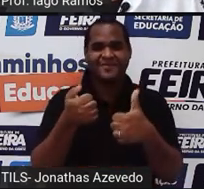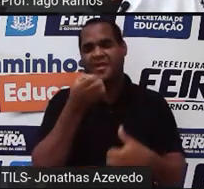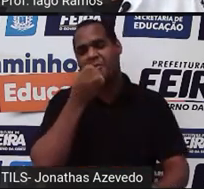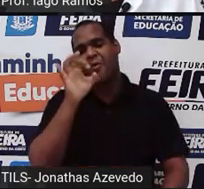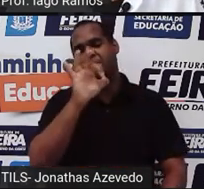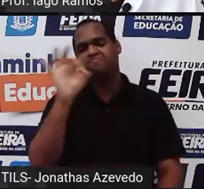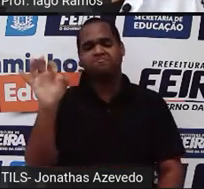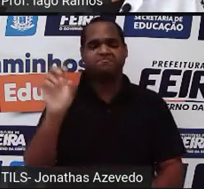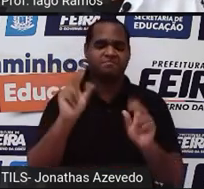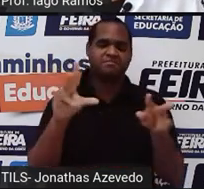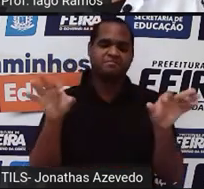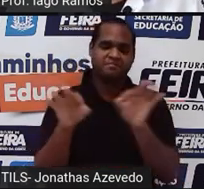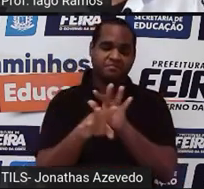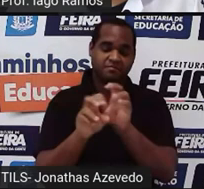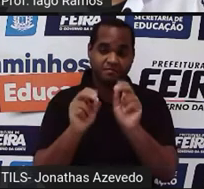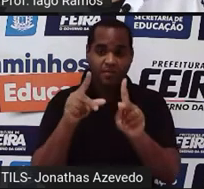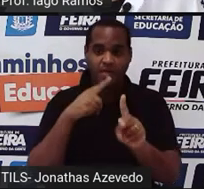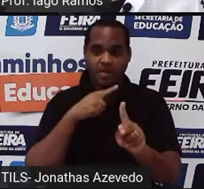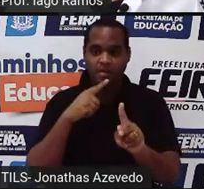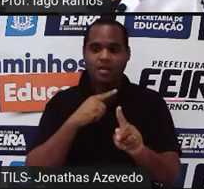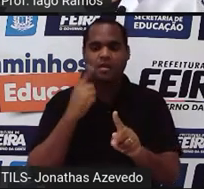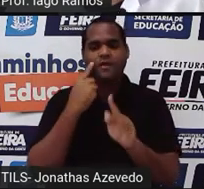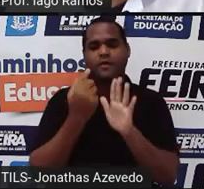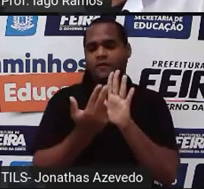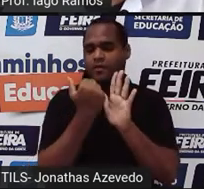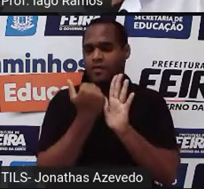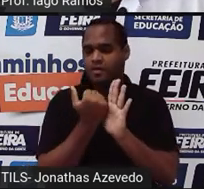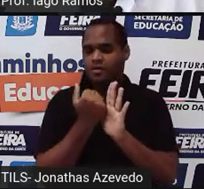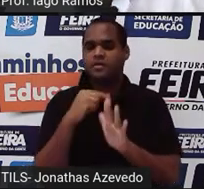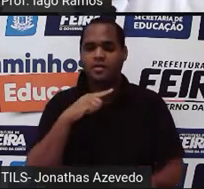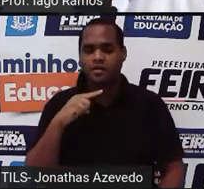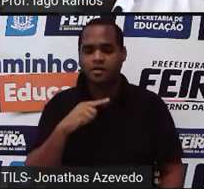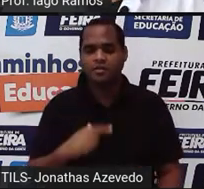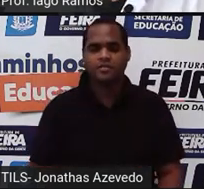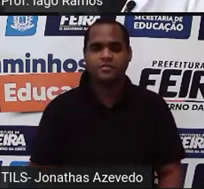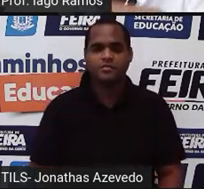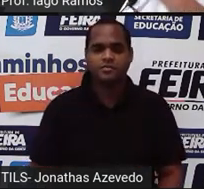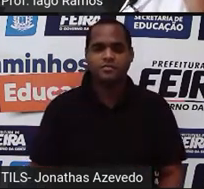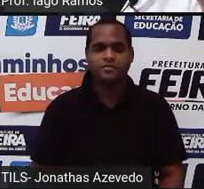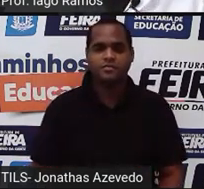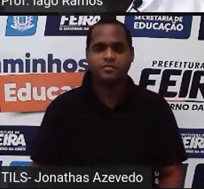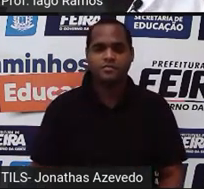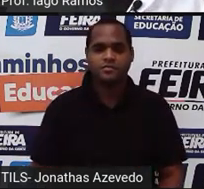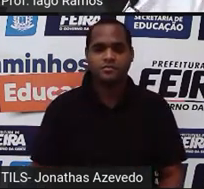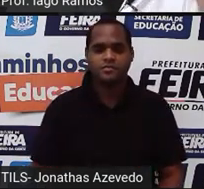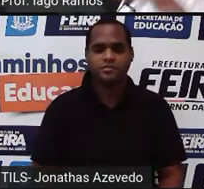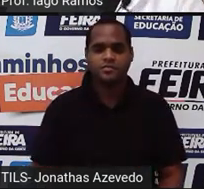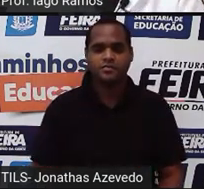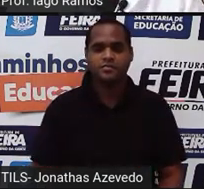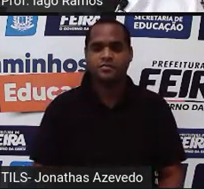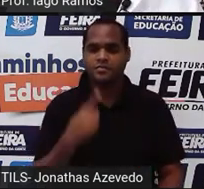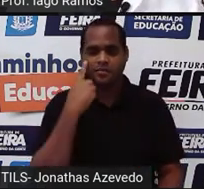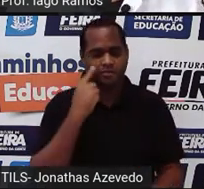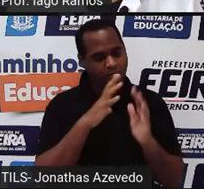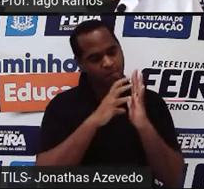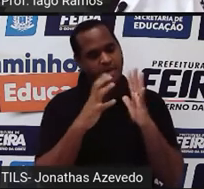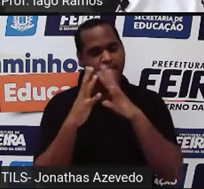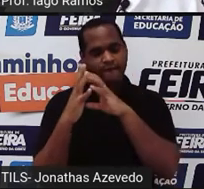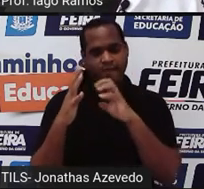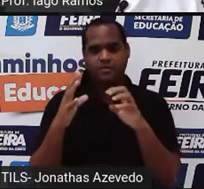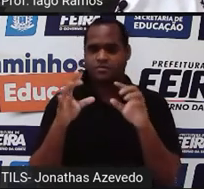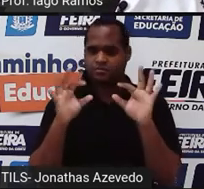Beleza, prontinho. Temos aí essa nova figura, que é a figura do outro lado refletida, tá